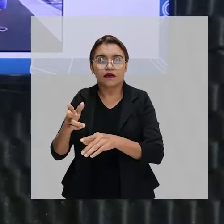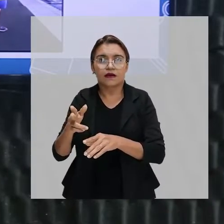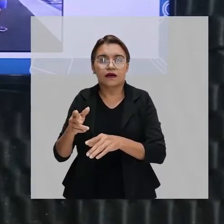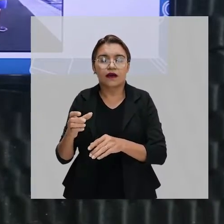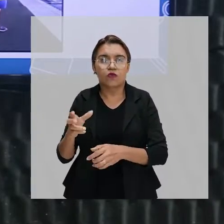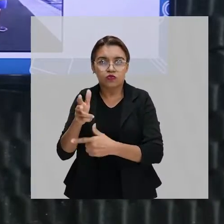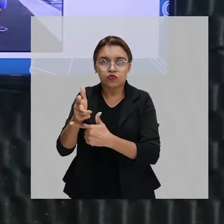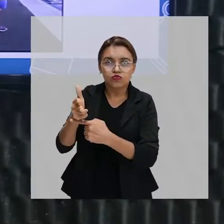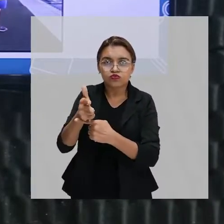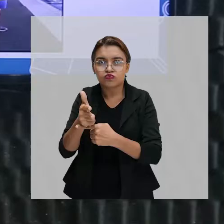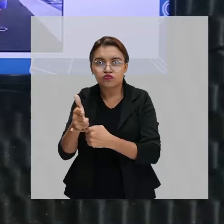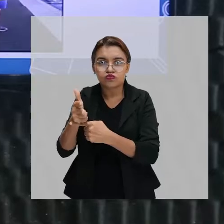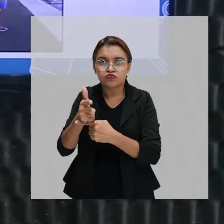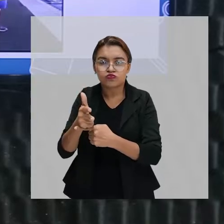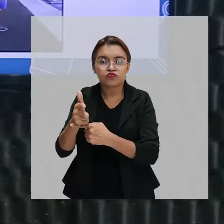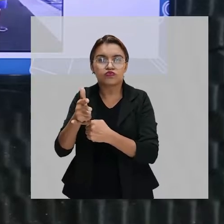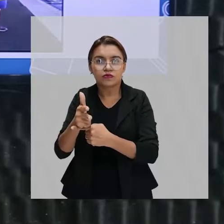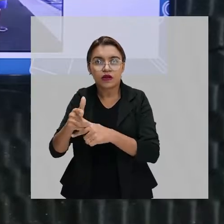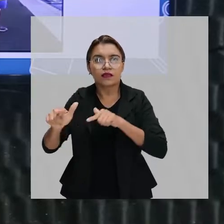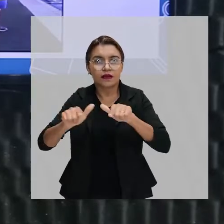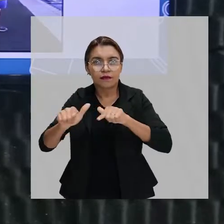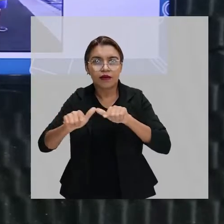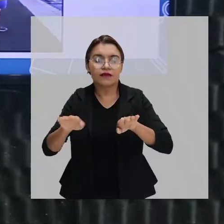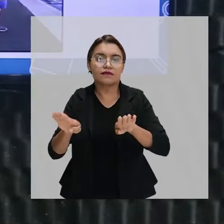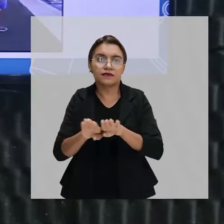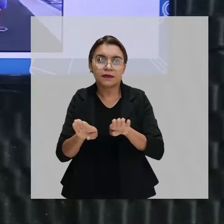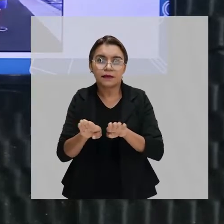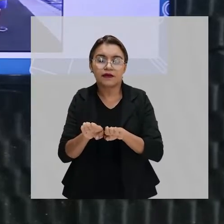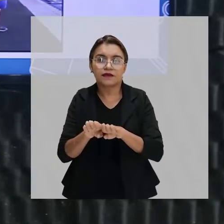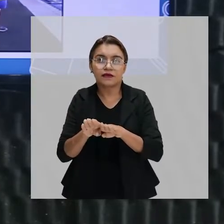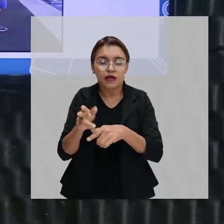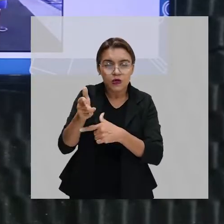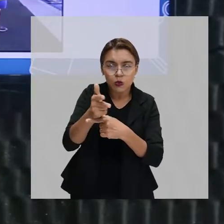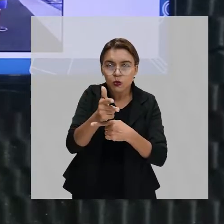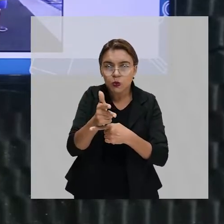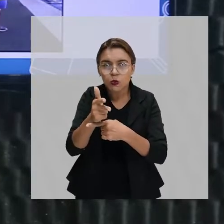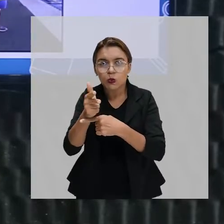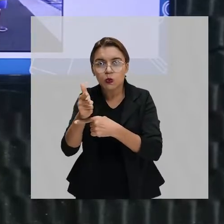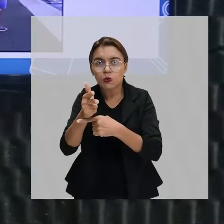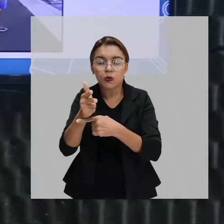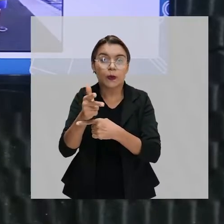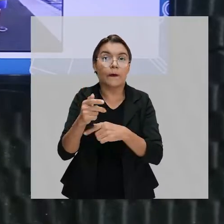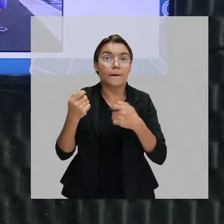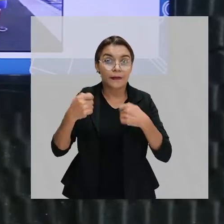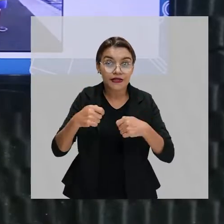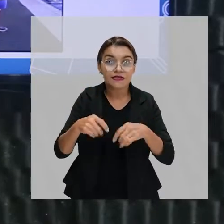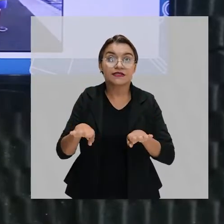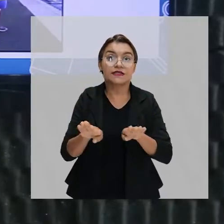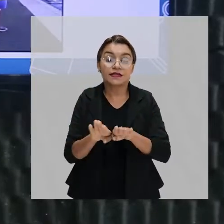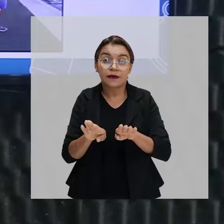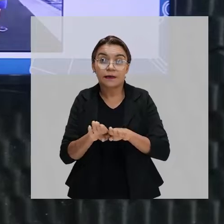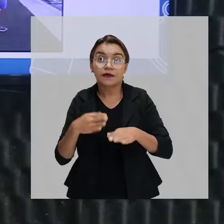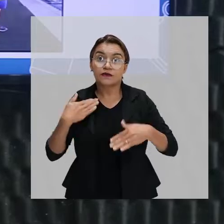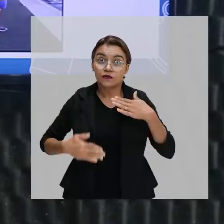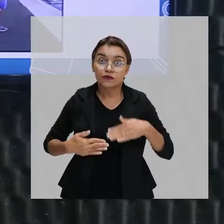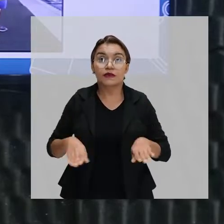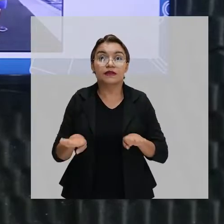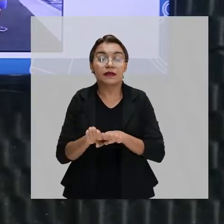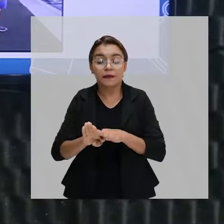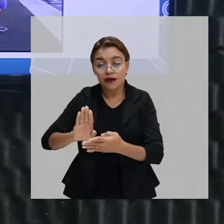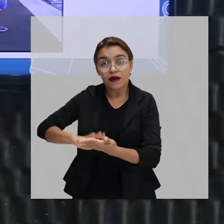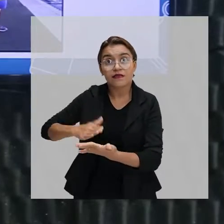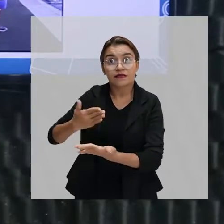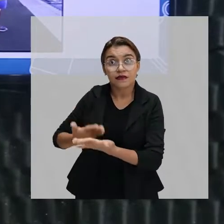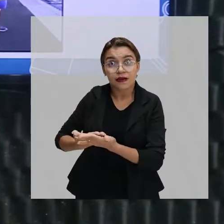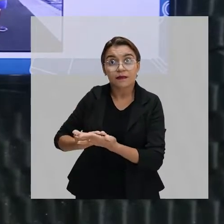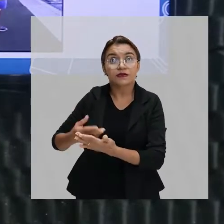os seus exercícios físicos porque hora outro ele tá com a sua câmera aqui então ele precisa ter esse condicionamento anairis que tá